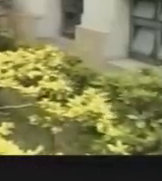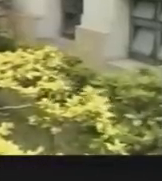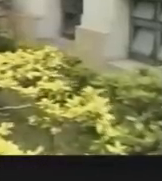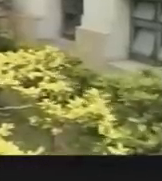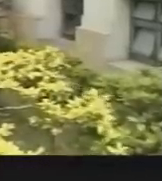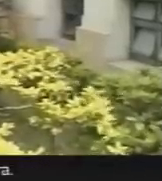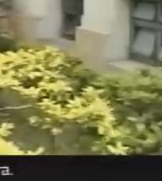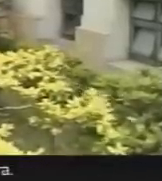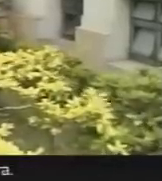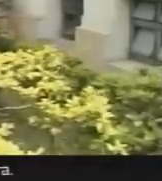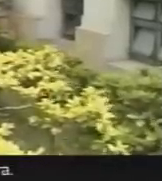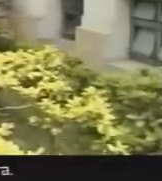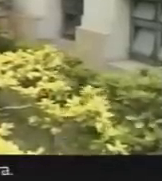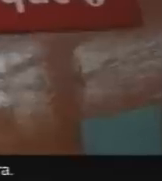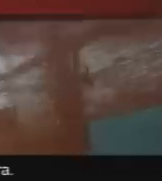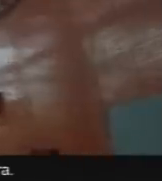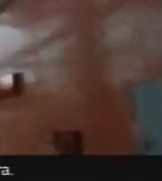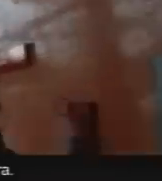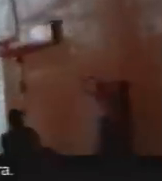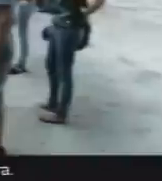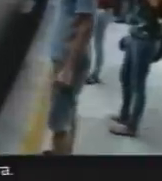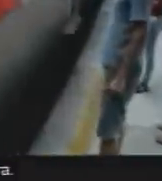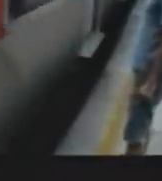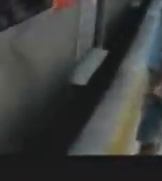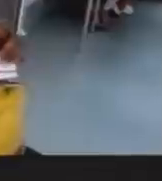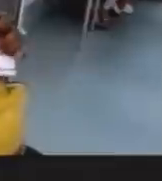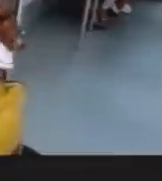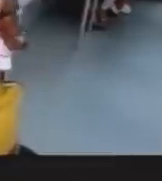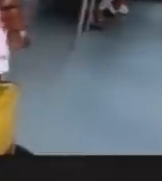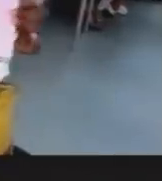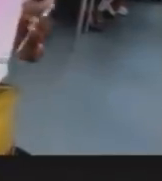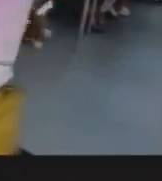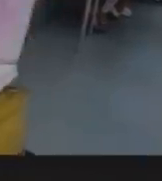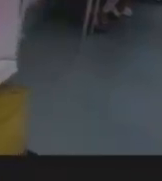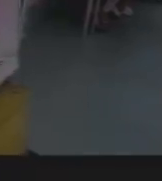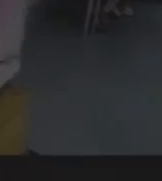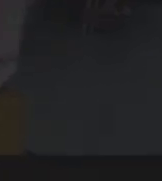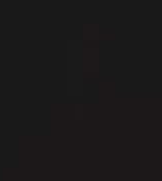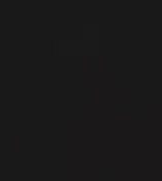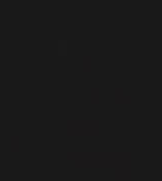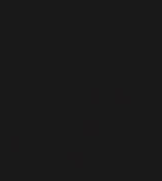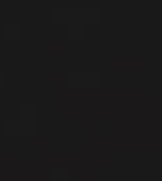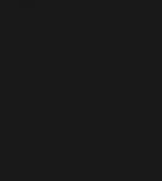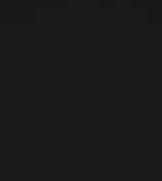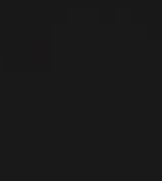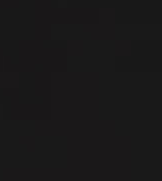chego até aqui, fico até por volta de 12h30, 1 hora. Daqui eu saio, vou pro serviço.